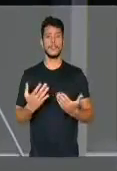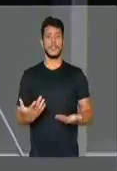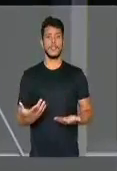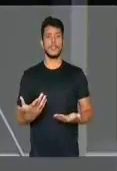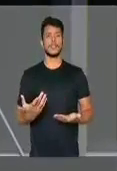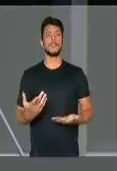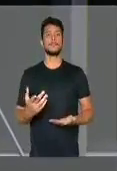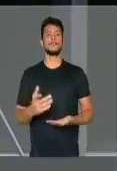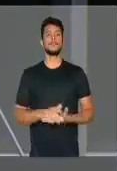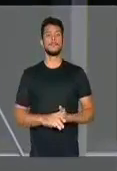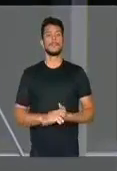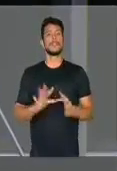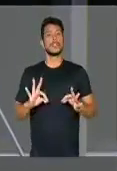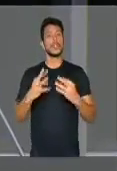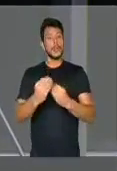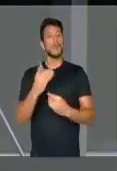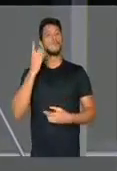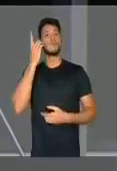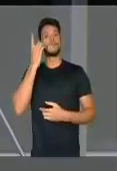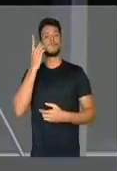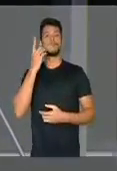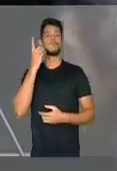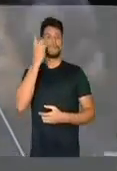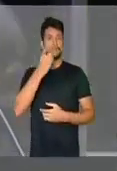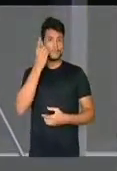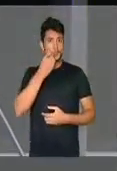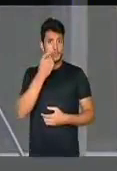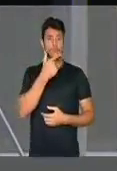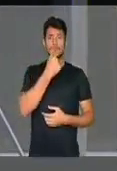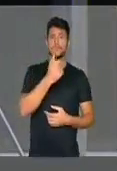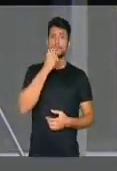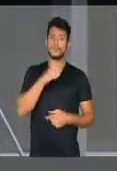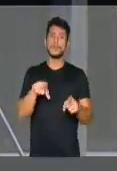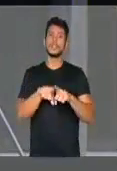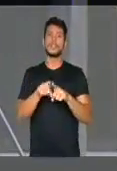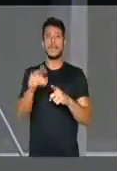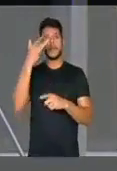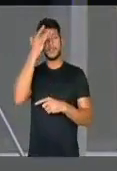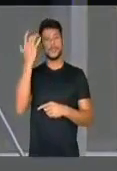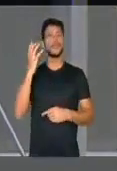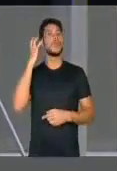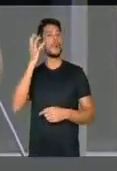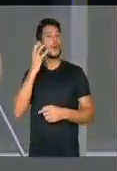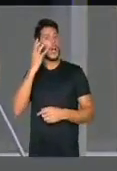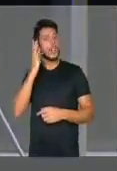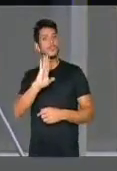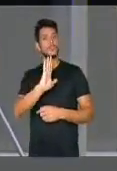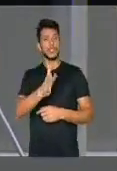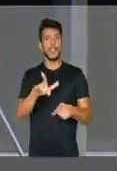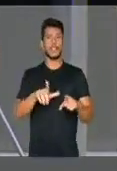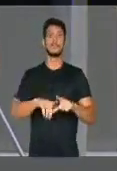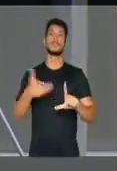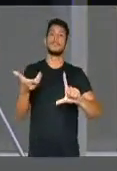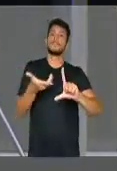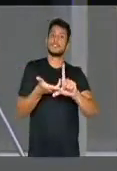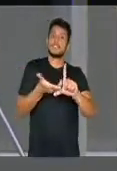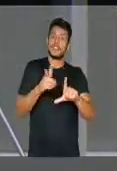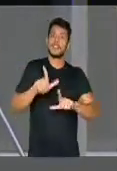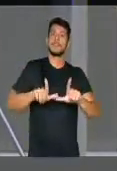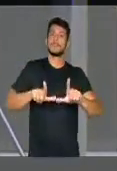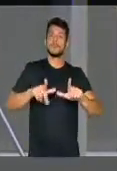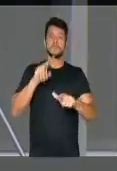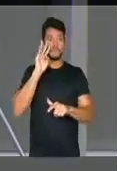senhores e senhoras parlamentares, ouvintes da Rádio Câmara, telespectadores da TV